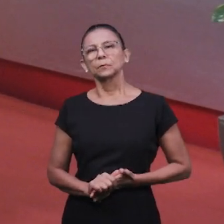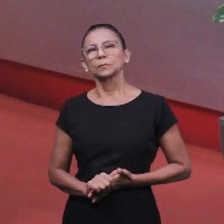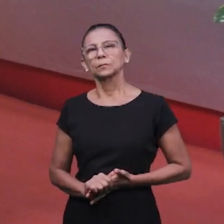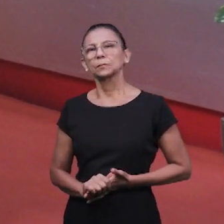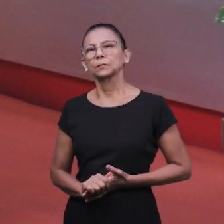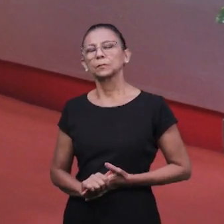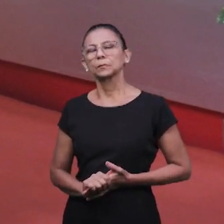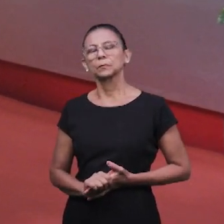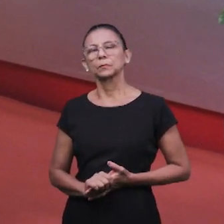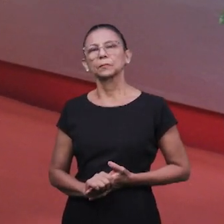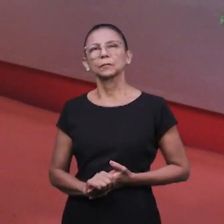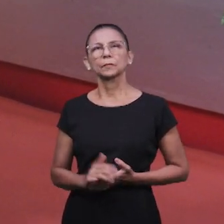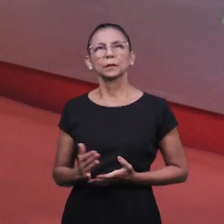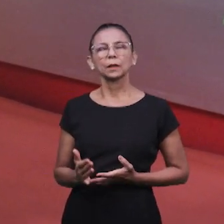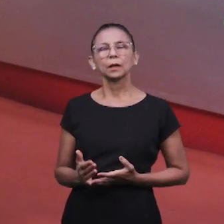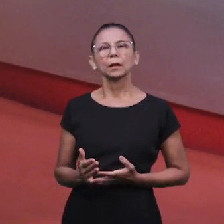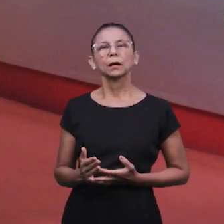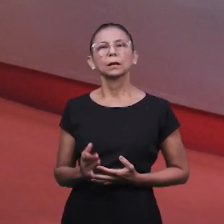temos feito